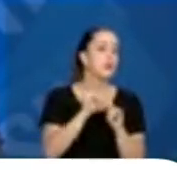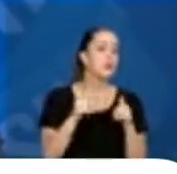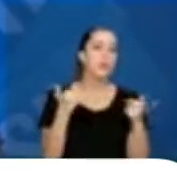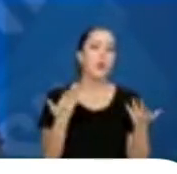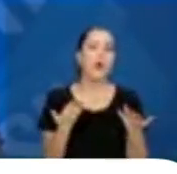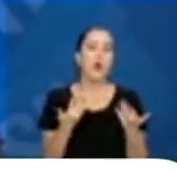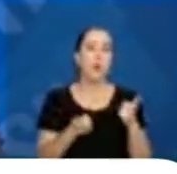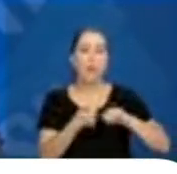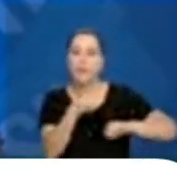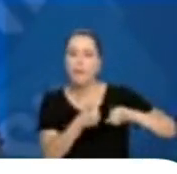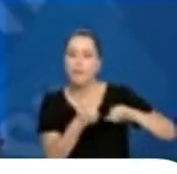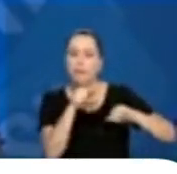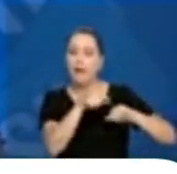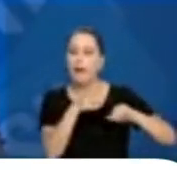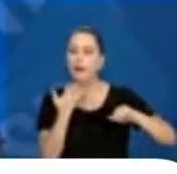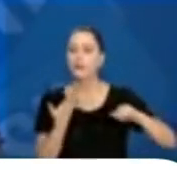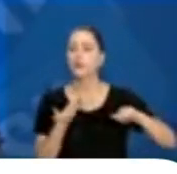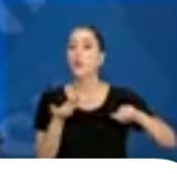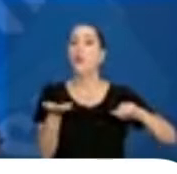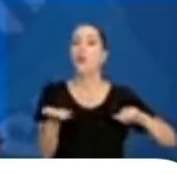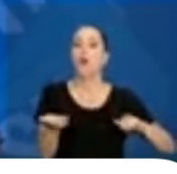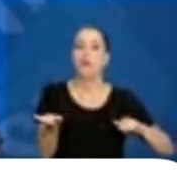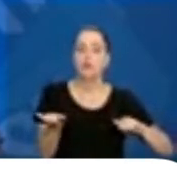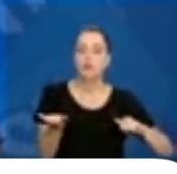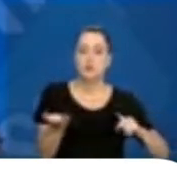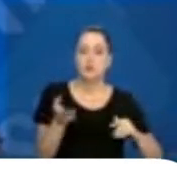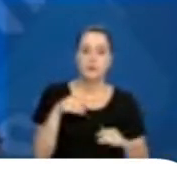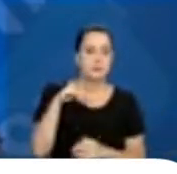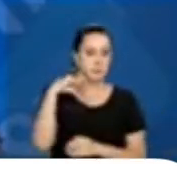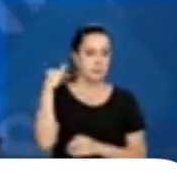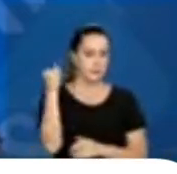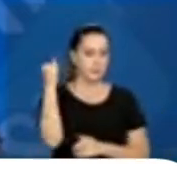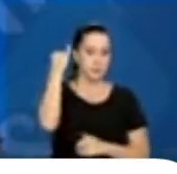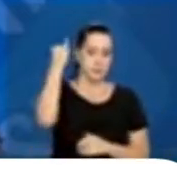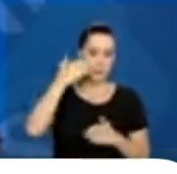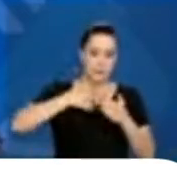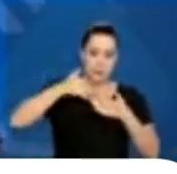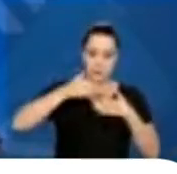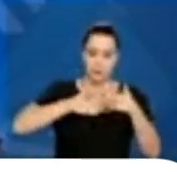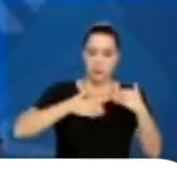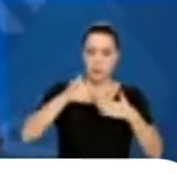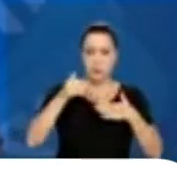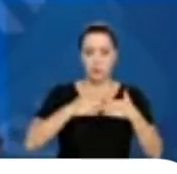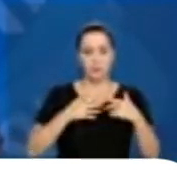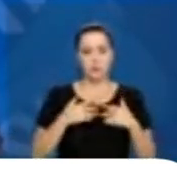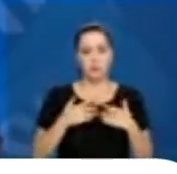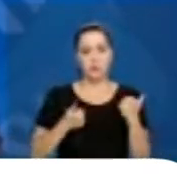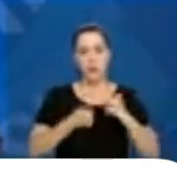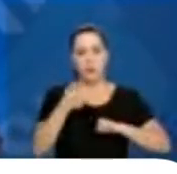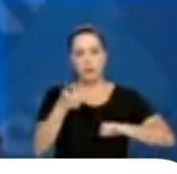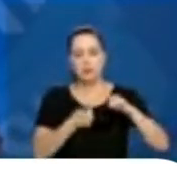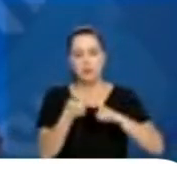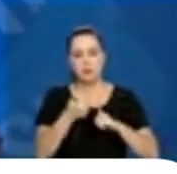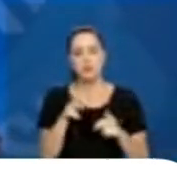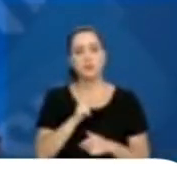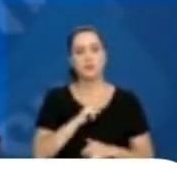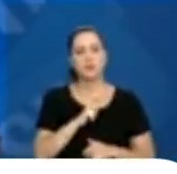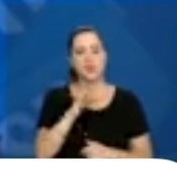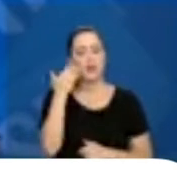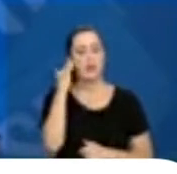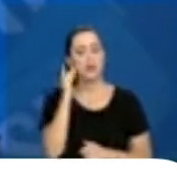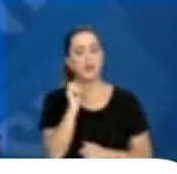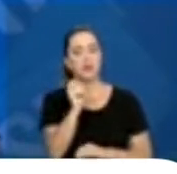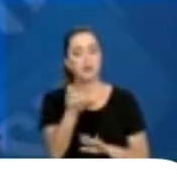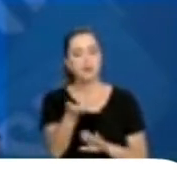a qualidade do teste. O mais importante em toda avaliação que você faz é você entender o que está